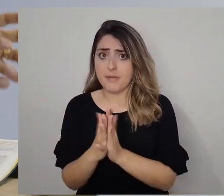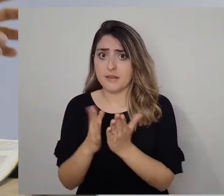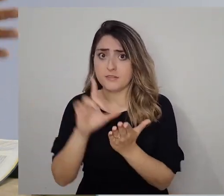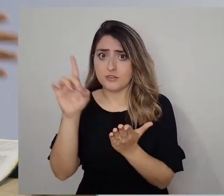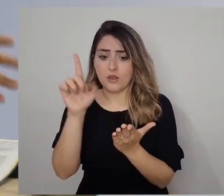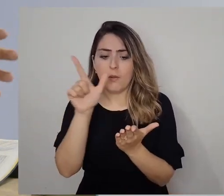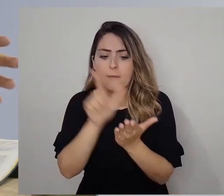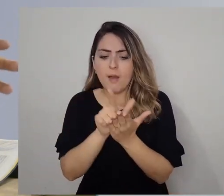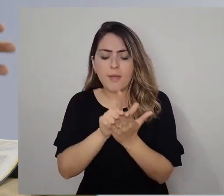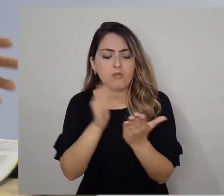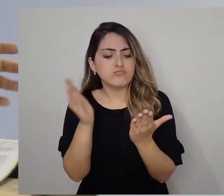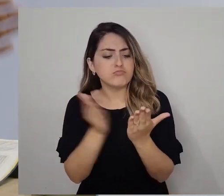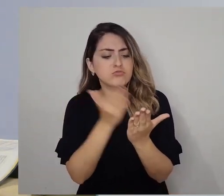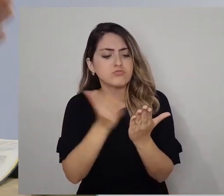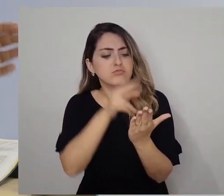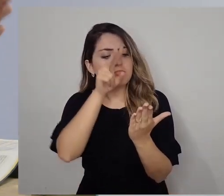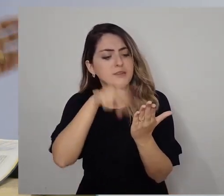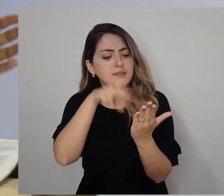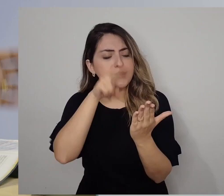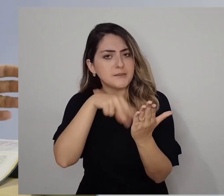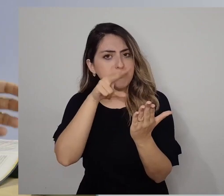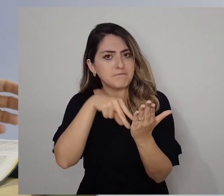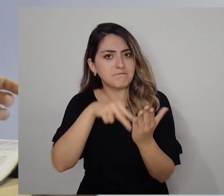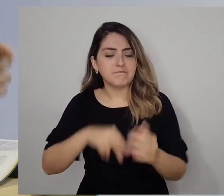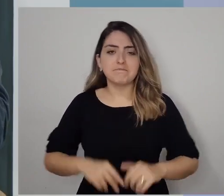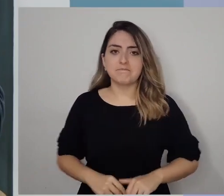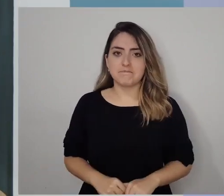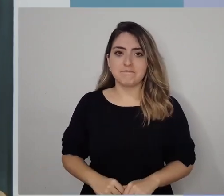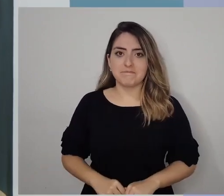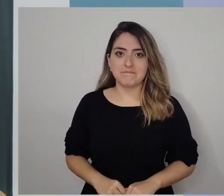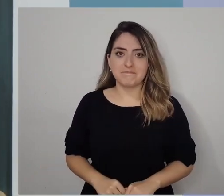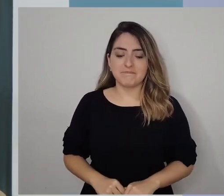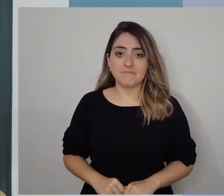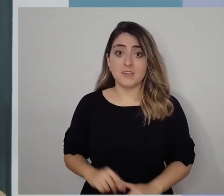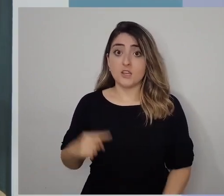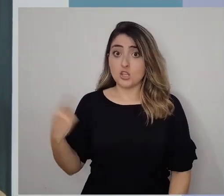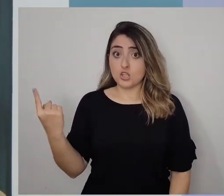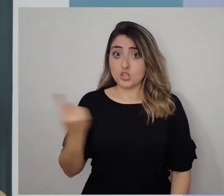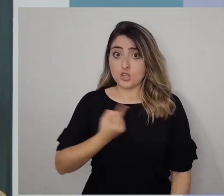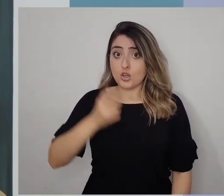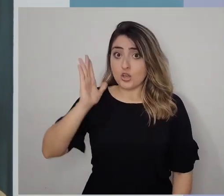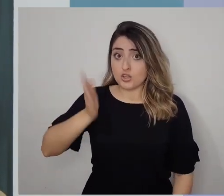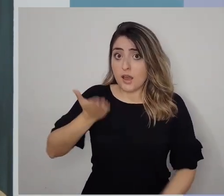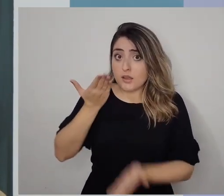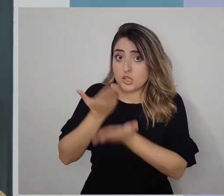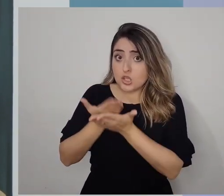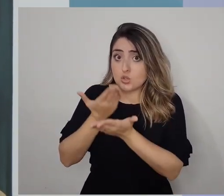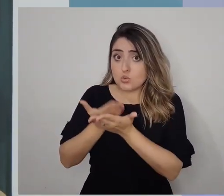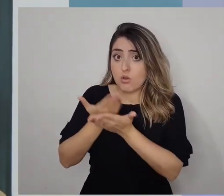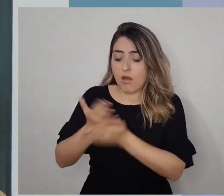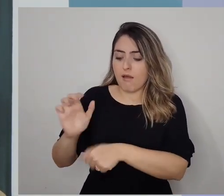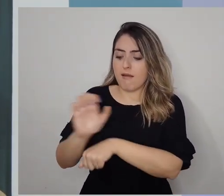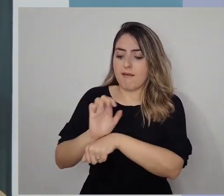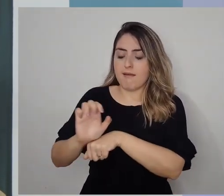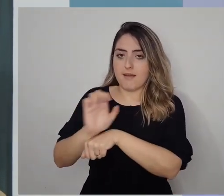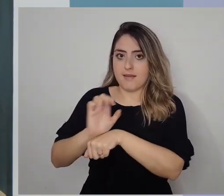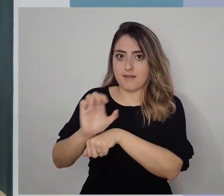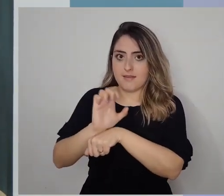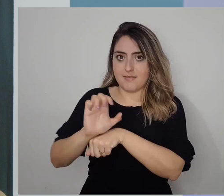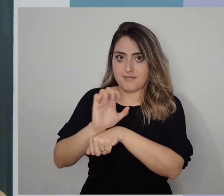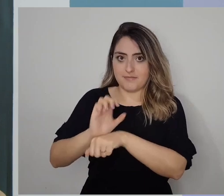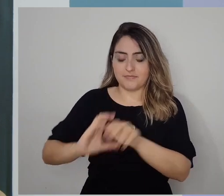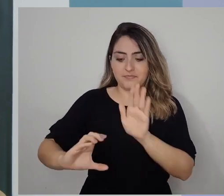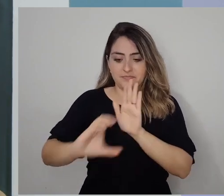Escrituras e acompanhe o nosso programa com a Bíblia aberta. Nós vimos, quando nós estudamos Efésios capítulo